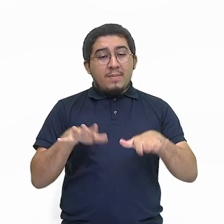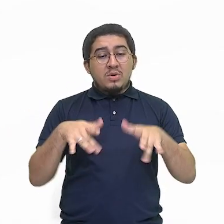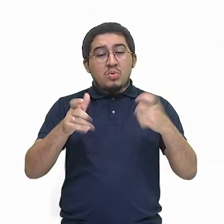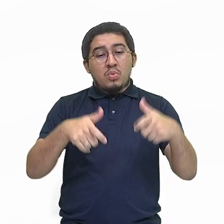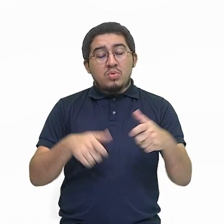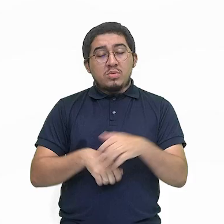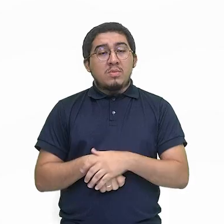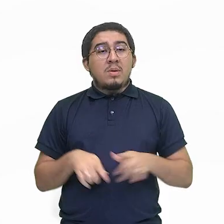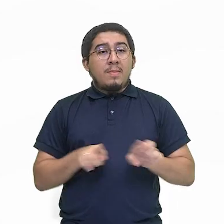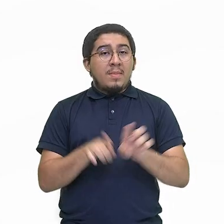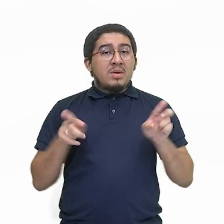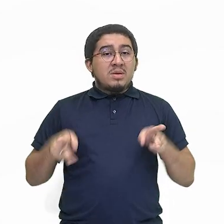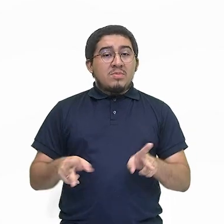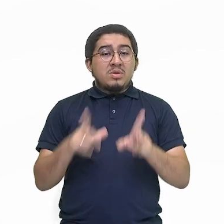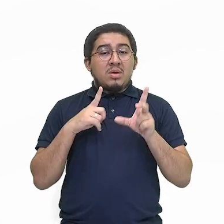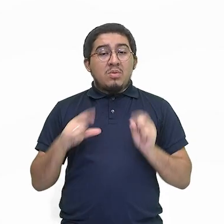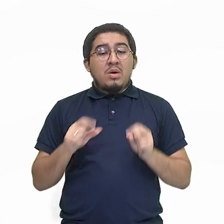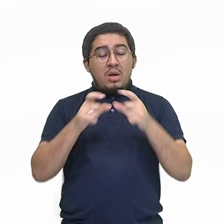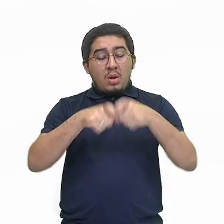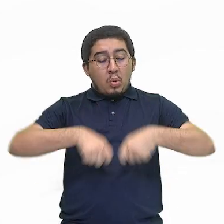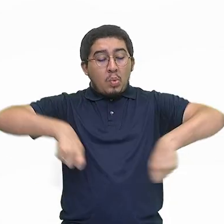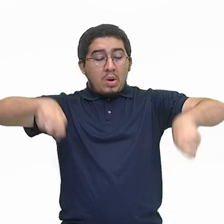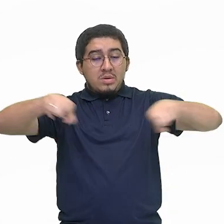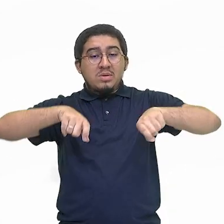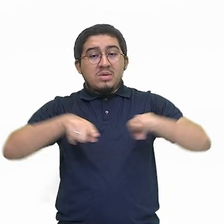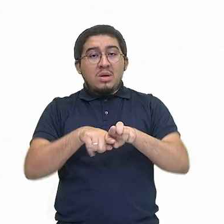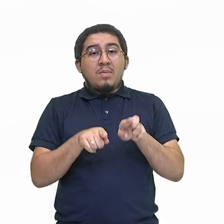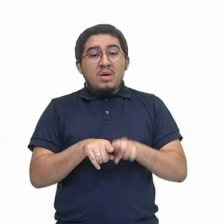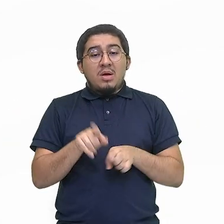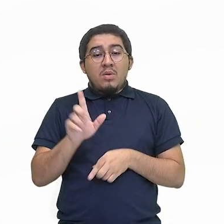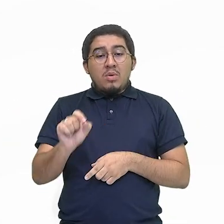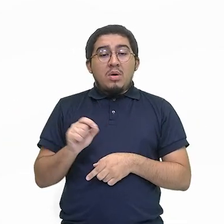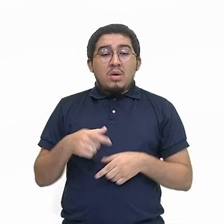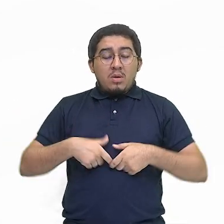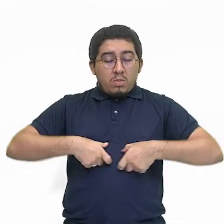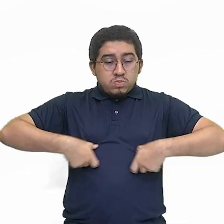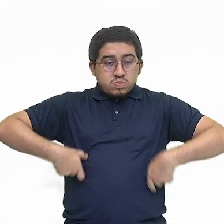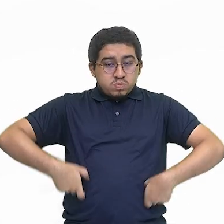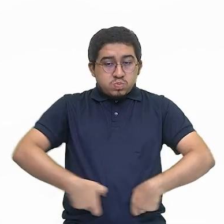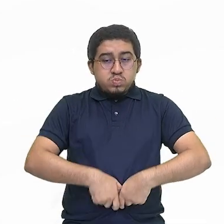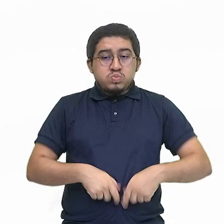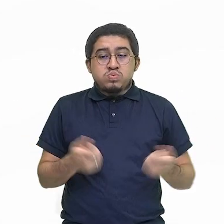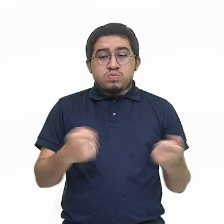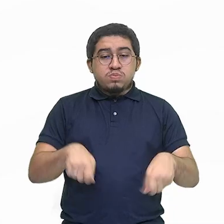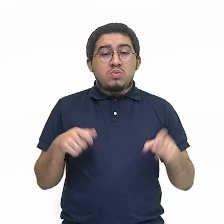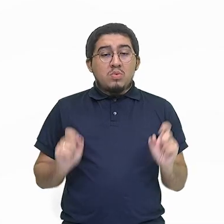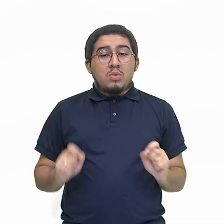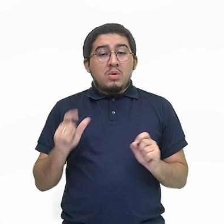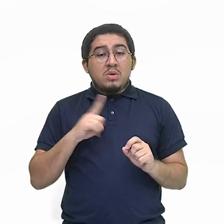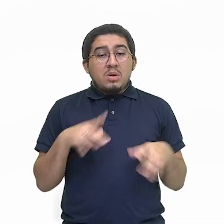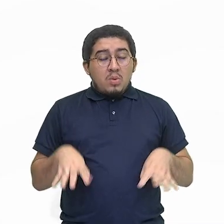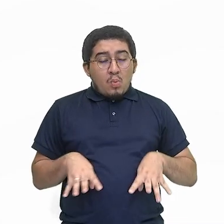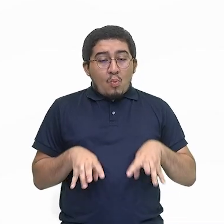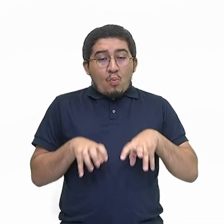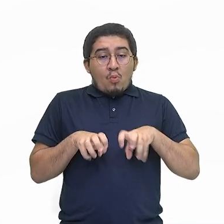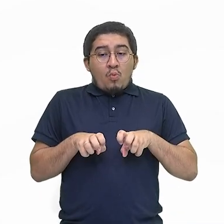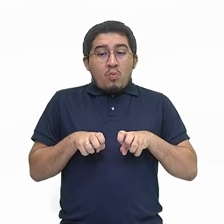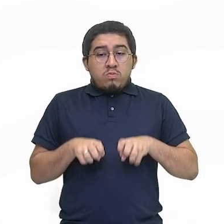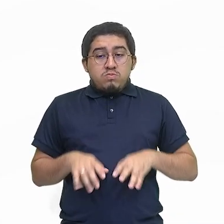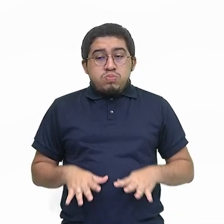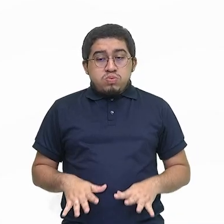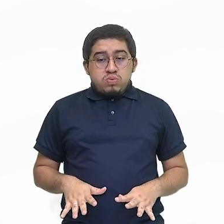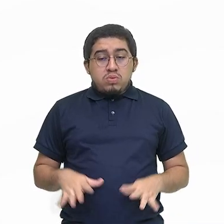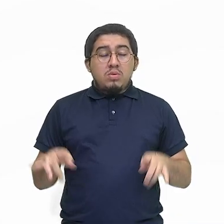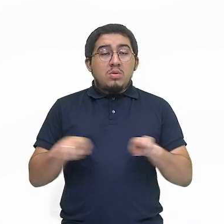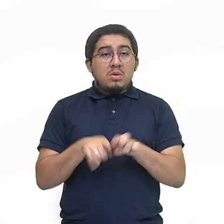sempre elas vão ter uma forma alongada e rica em fibras, que é justamente para ter a capacidade de contrair e